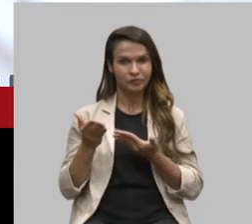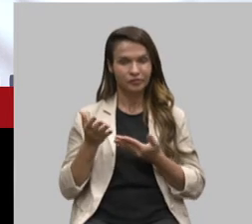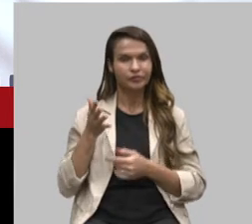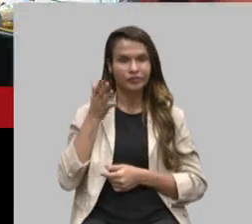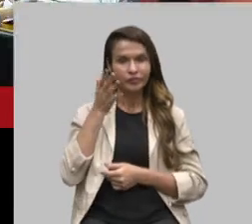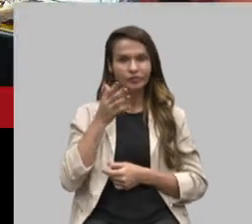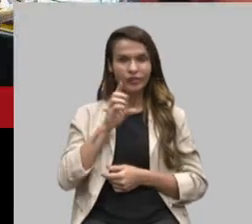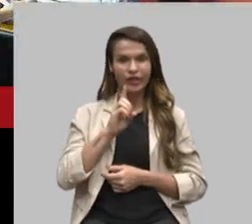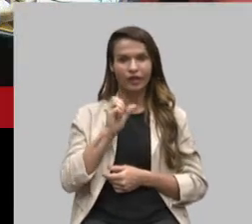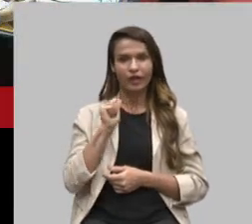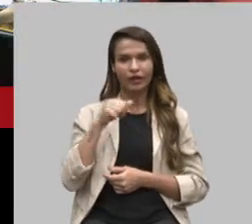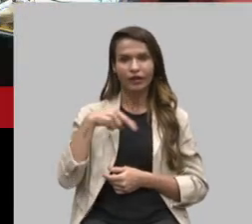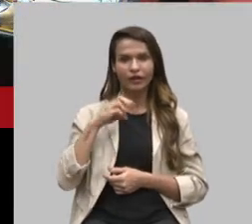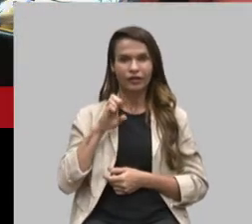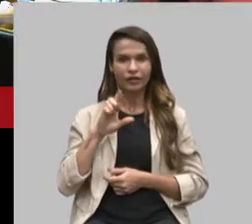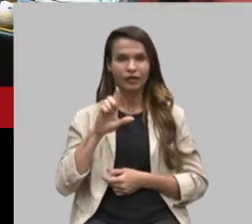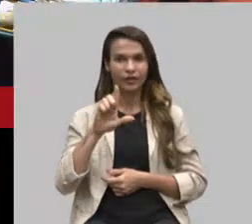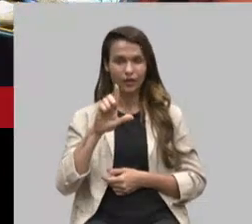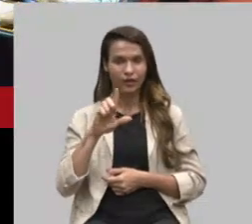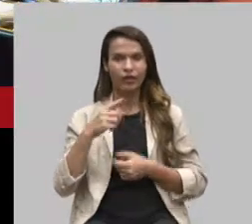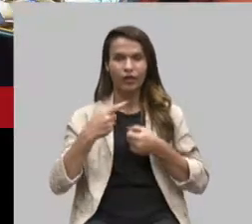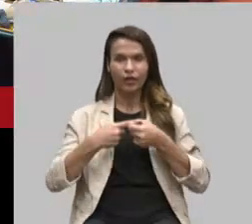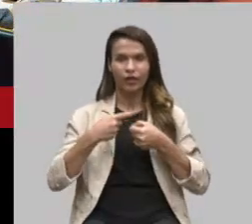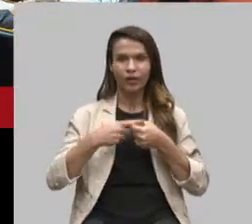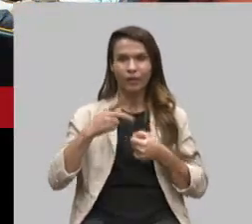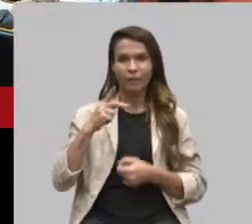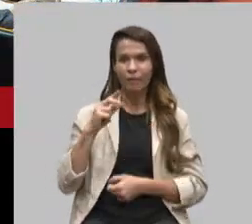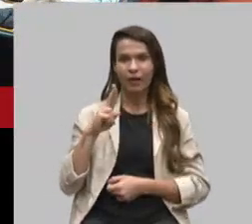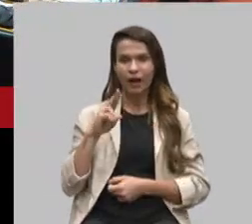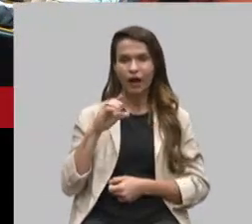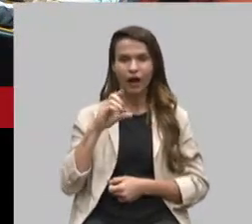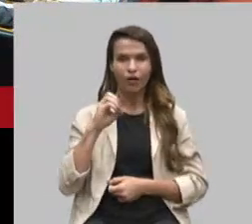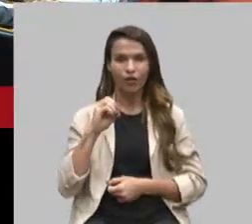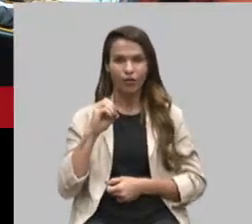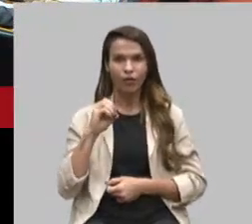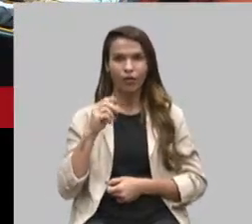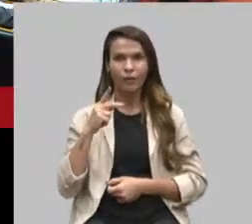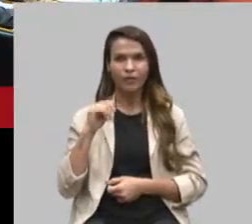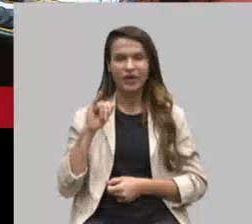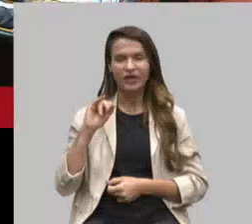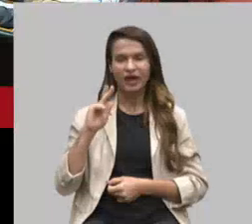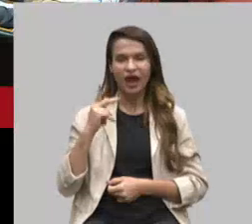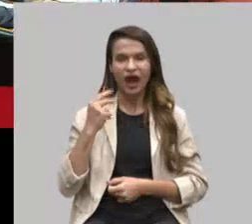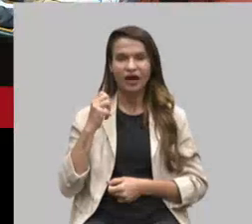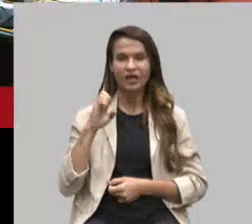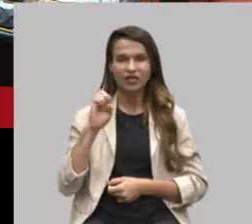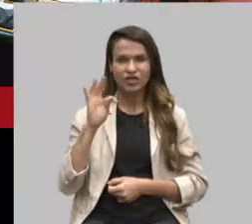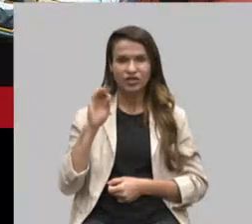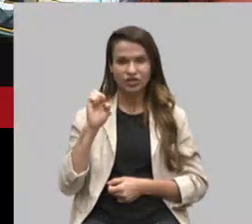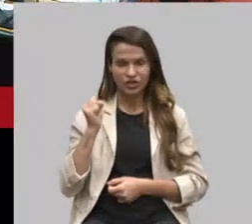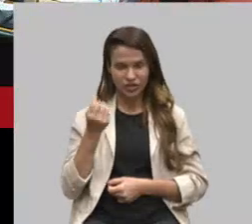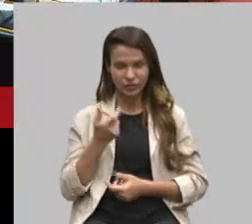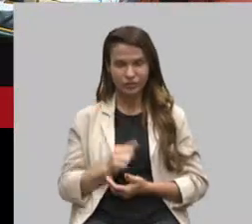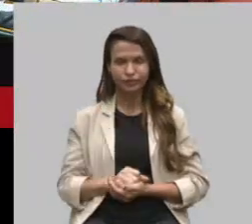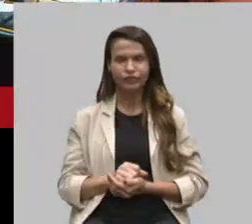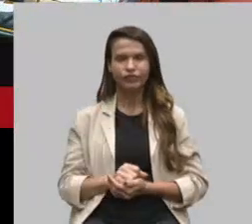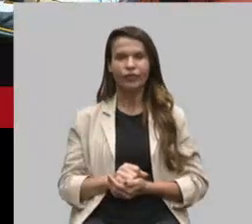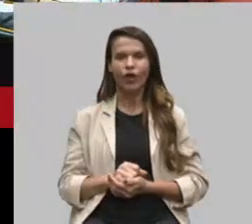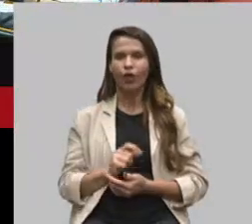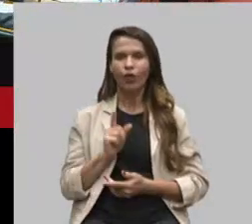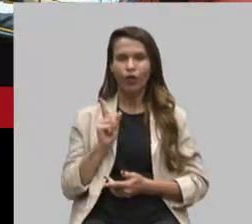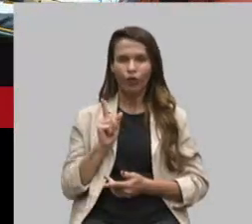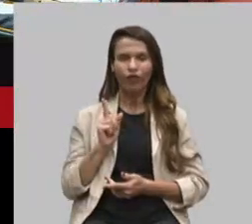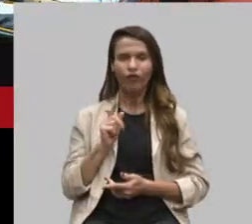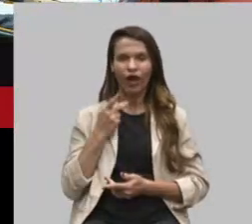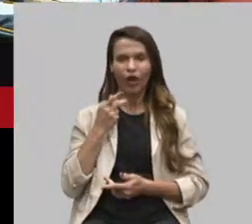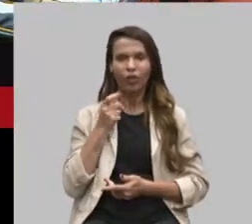Henrique fereira Marcelino do Paulo mé espinhaço de Conceição do matud dentro eh o Riel se eu não me engano falou uma coisa que é muito interessante e que tá até mesmo